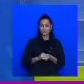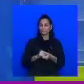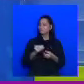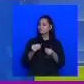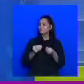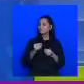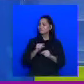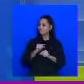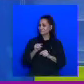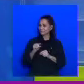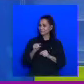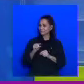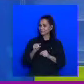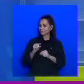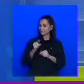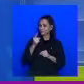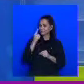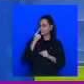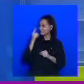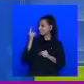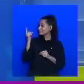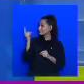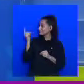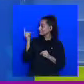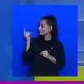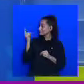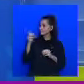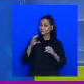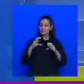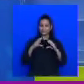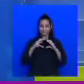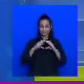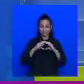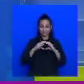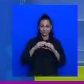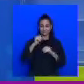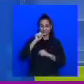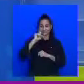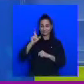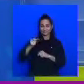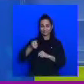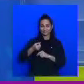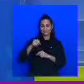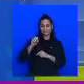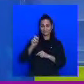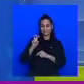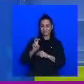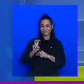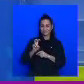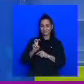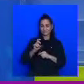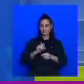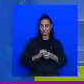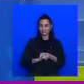O que será que vem por aí? Bola azul, número 05. Azul,